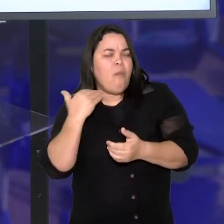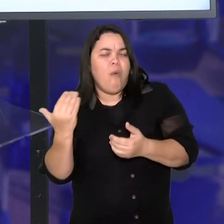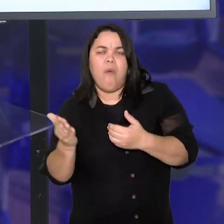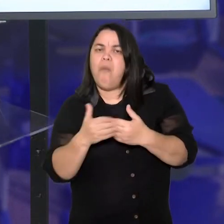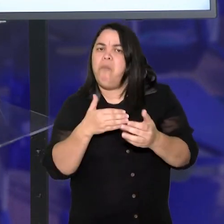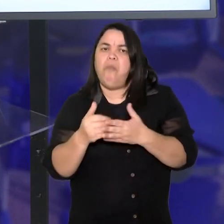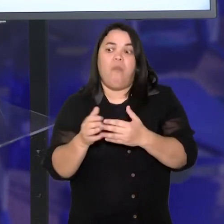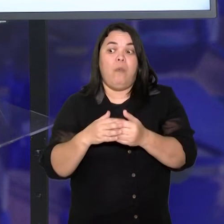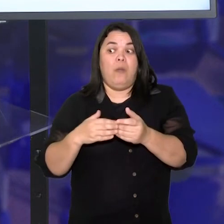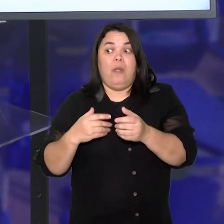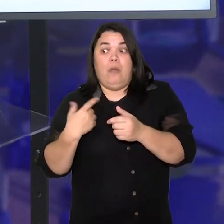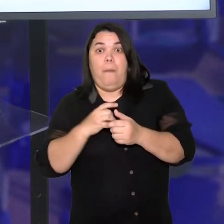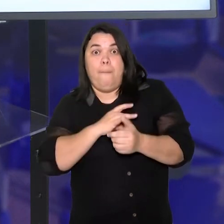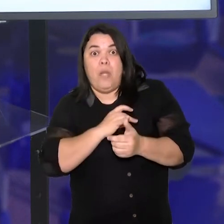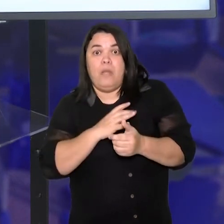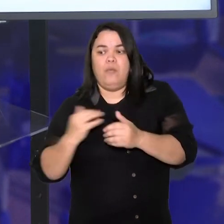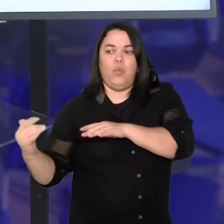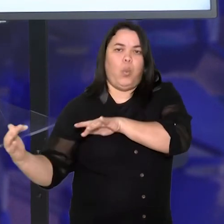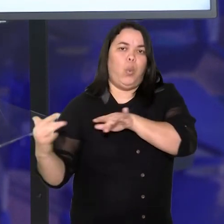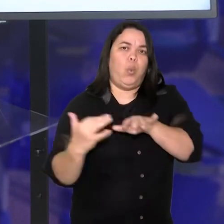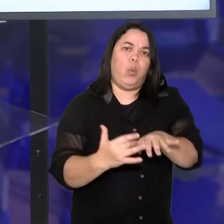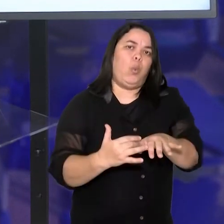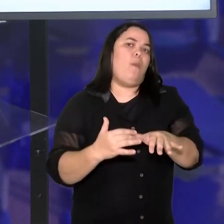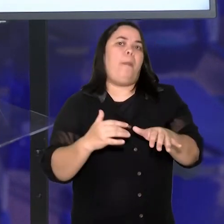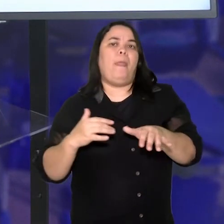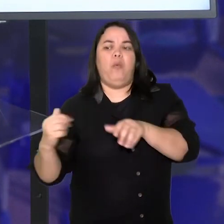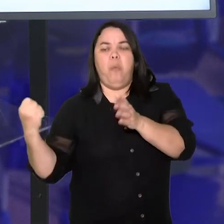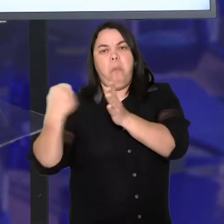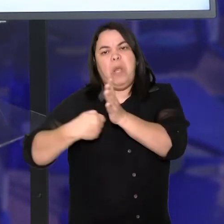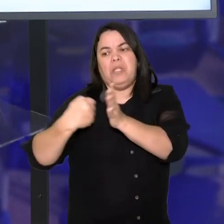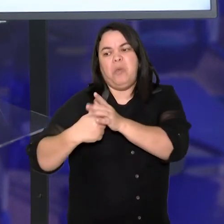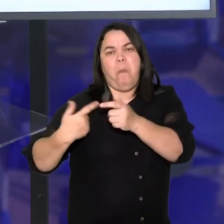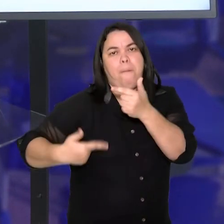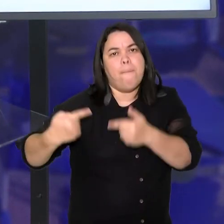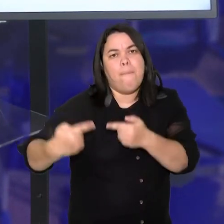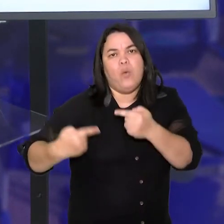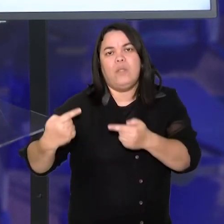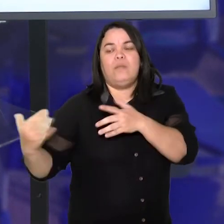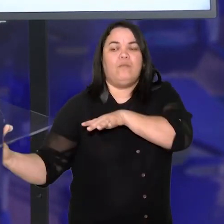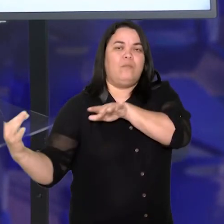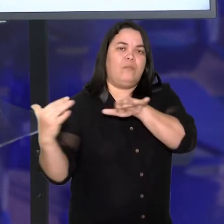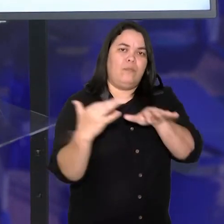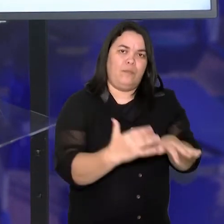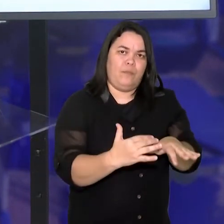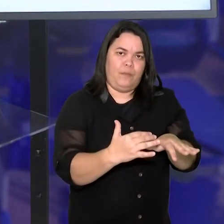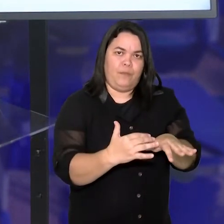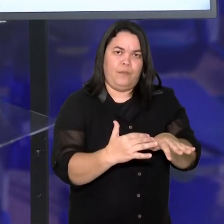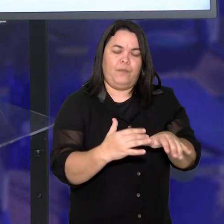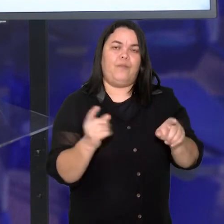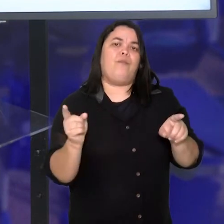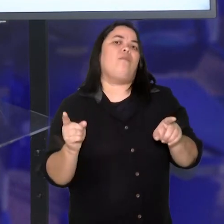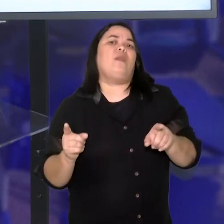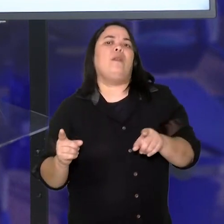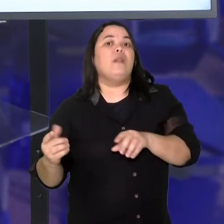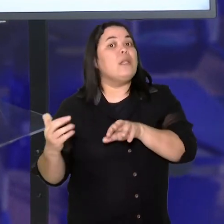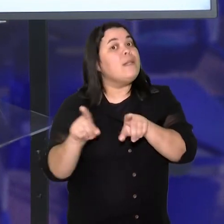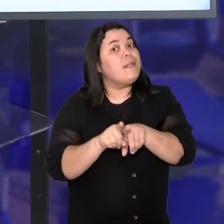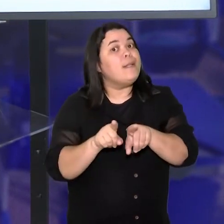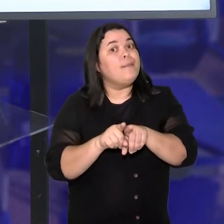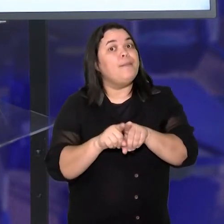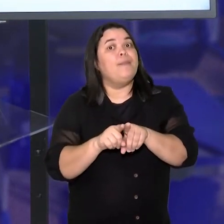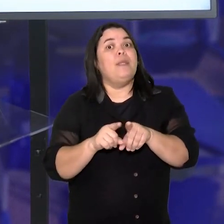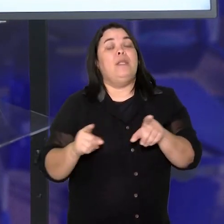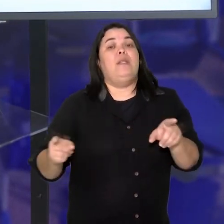por questões de desastres naturais, tá certo? Ou perseguições políticas e religiosas e até mesmo de orientação sexual,